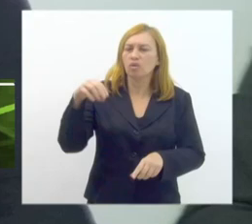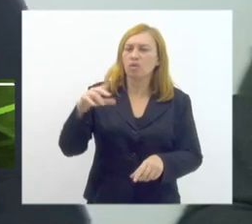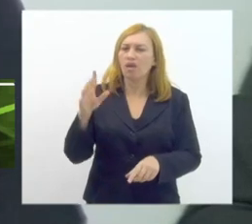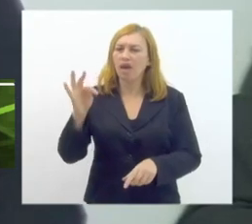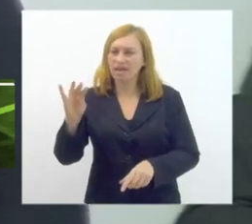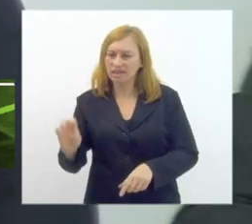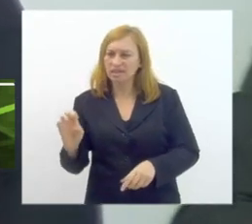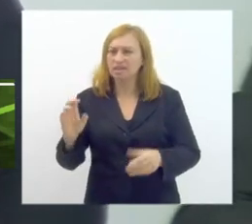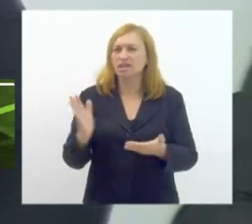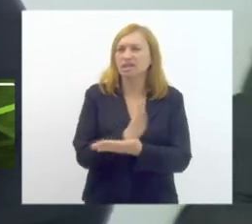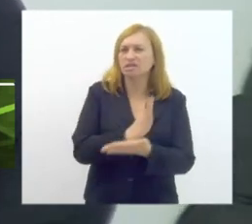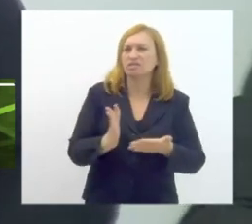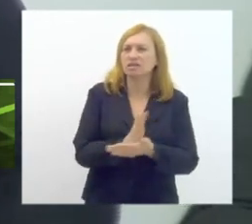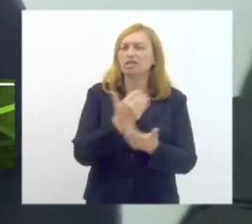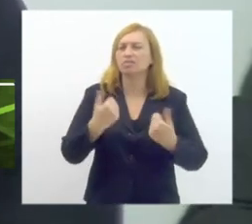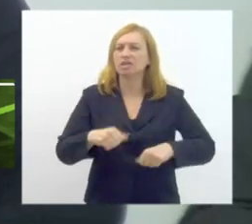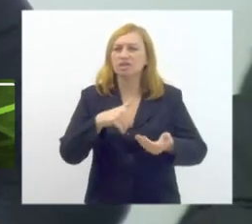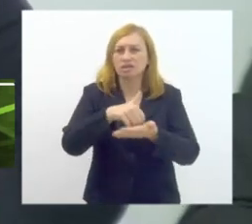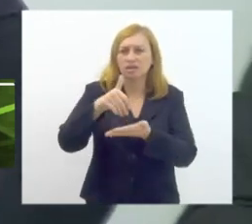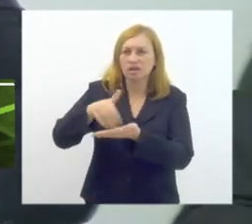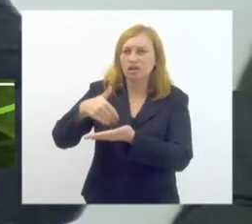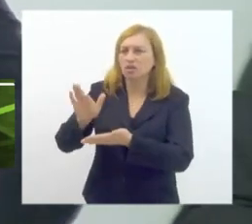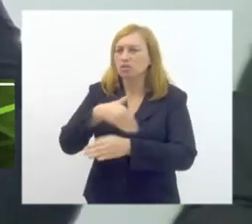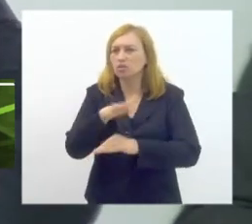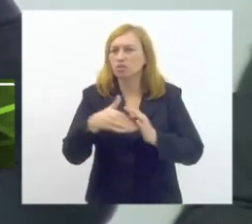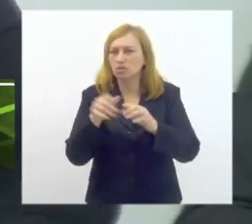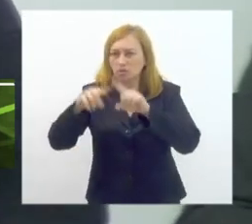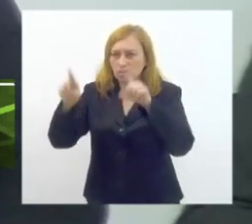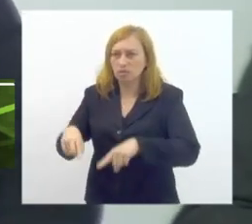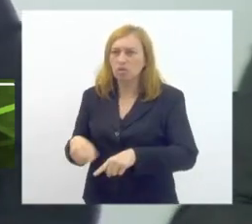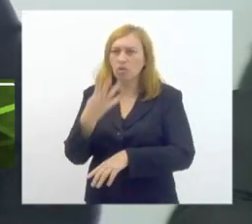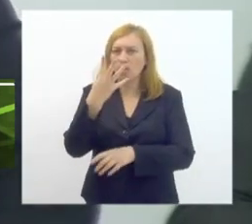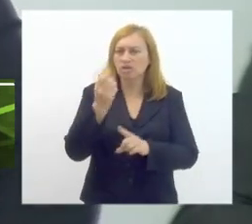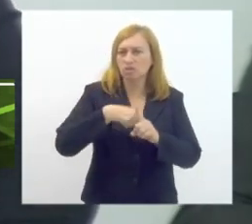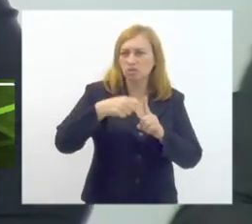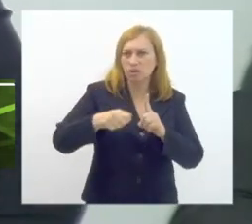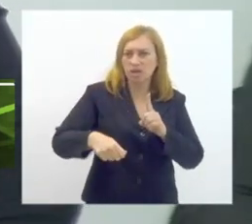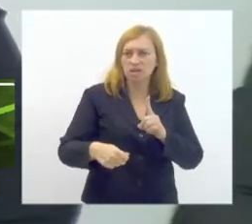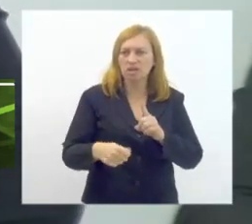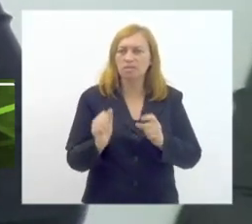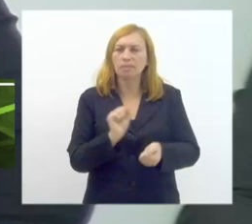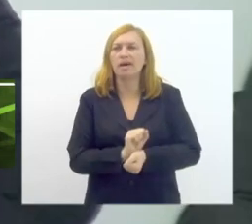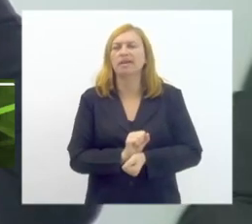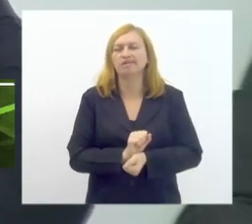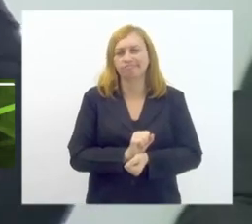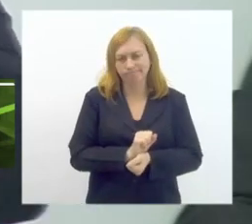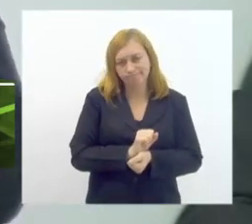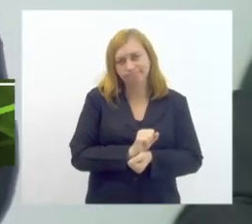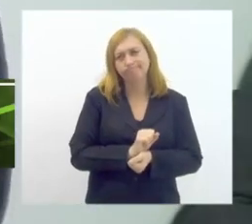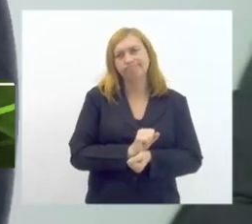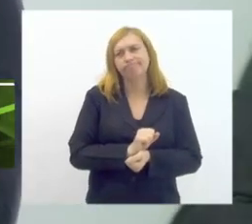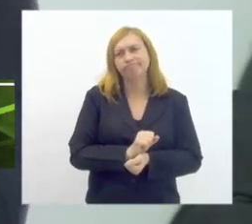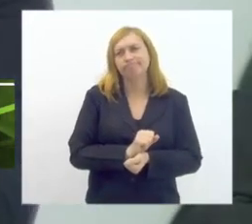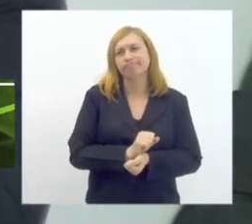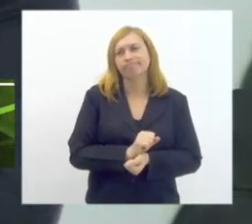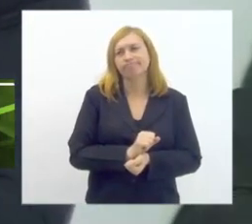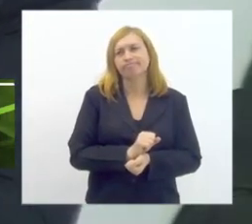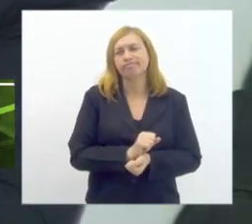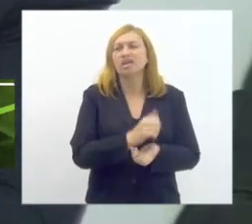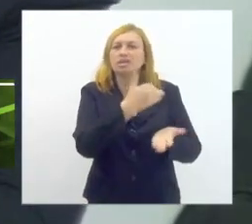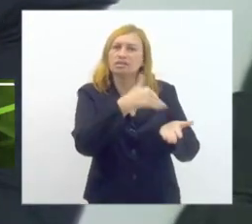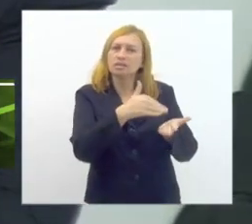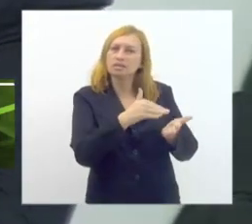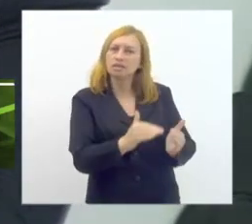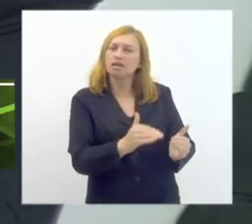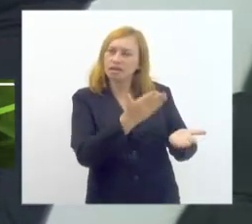vezes tinha que dispensar todos os funcionários e ficar por 3-4 meses com o consórcio praticamente parado, a não ser pela nossa secretária